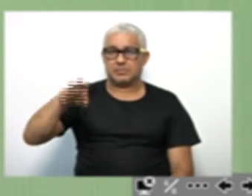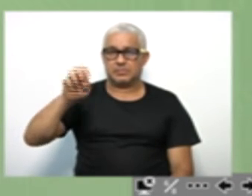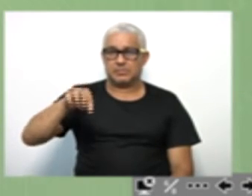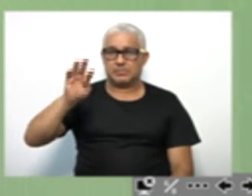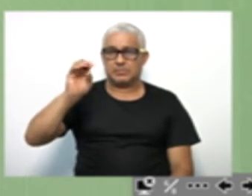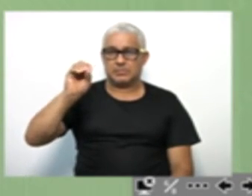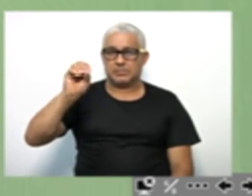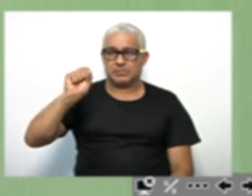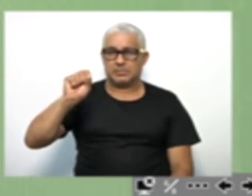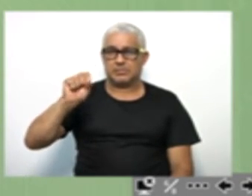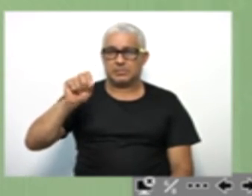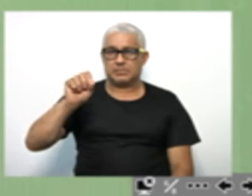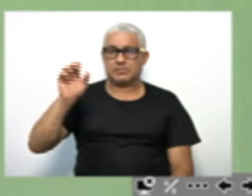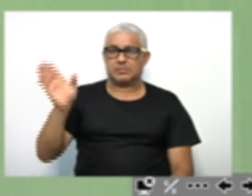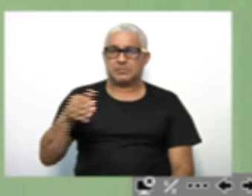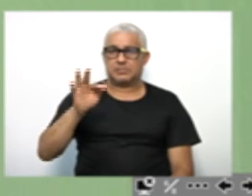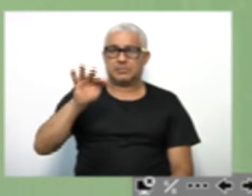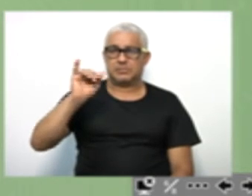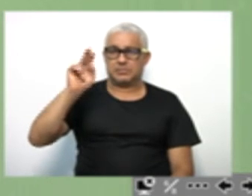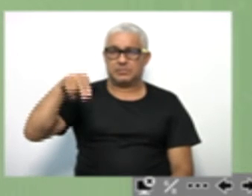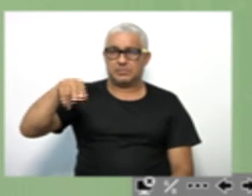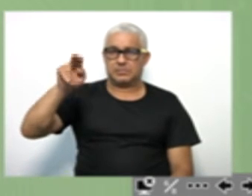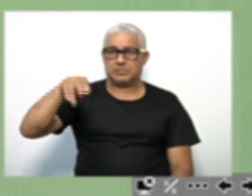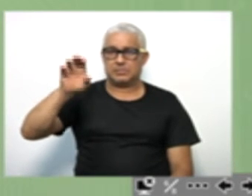que são os tipos de investimentos